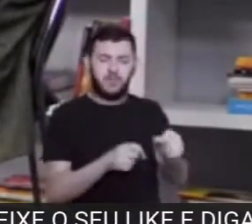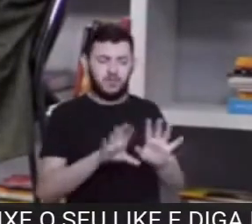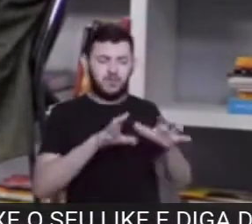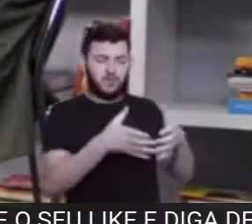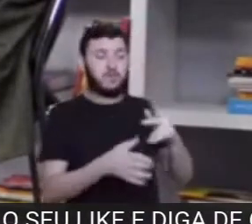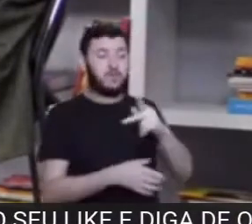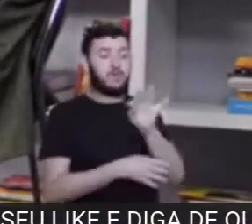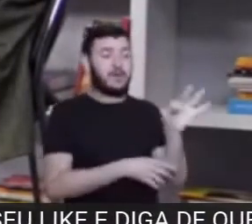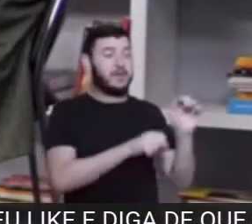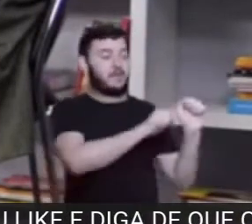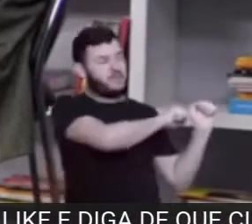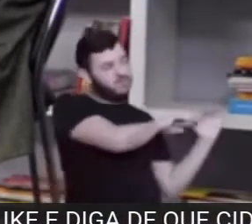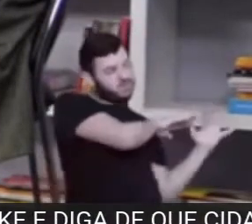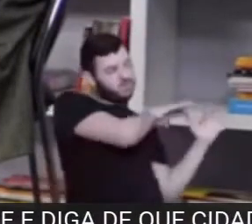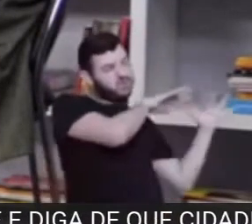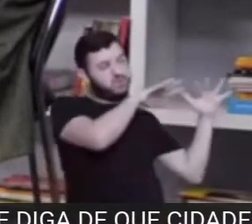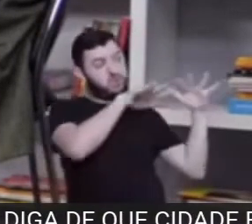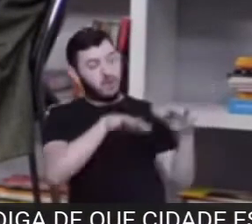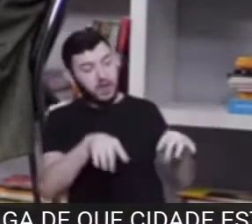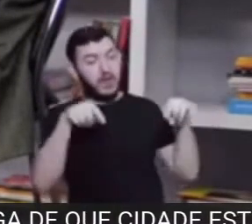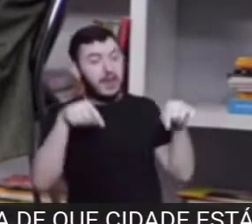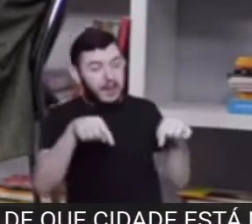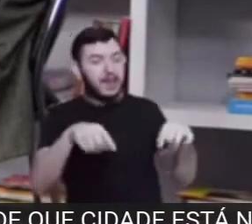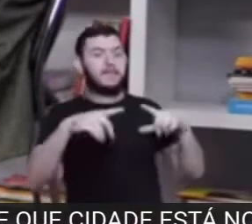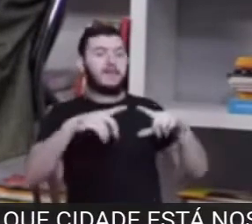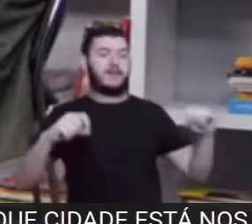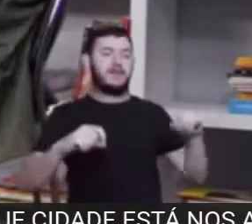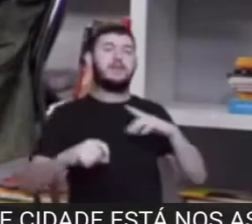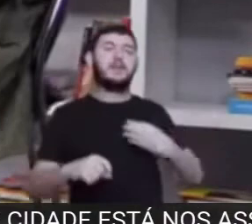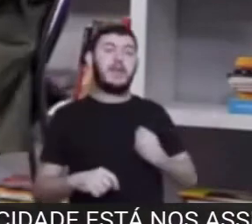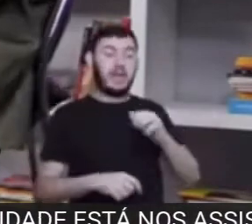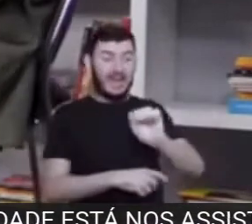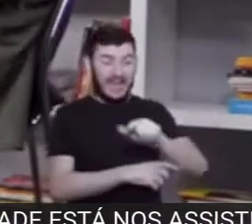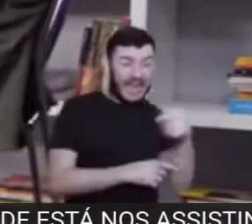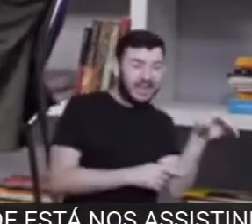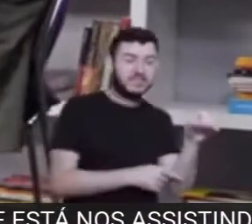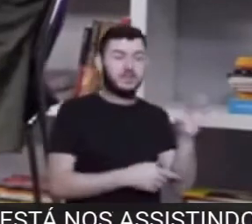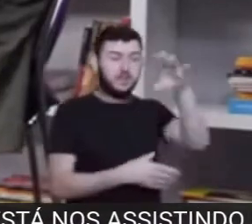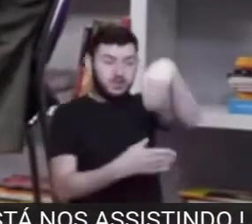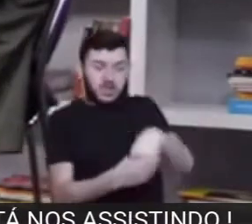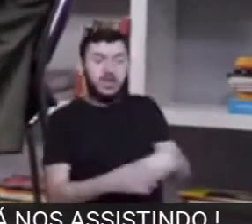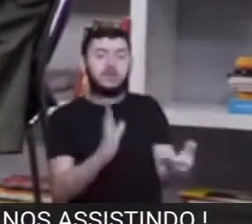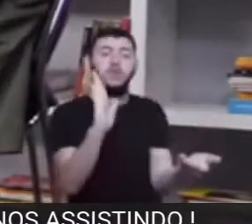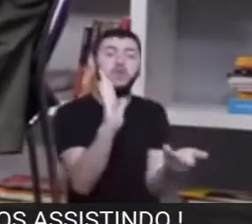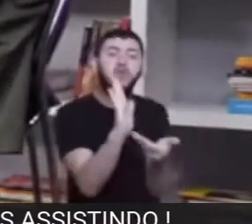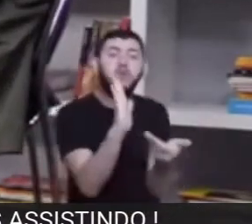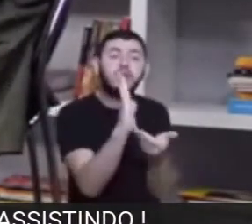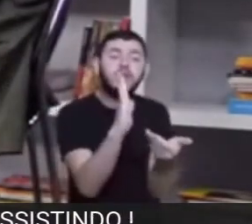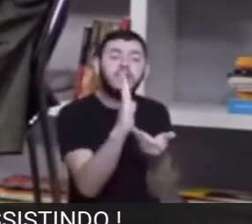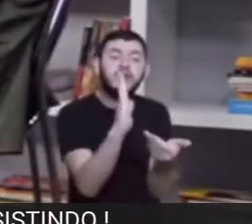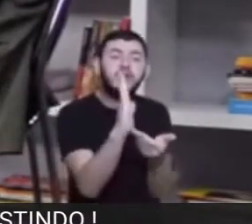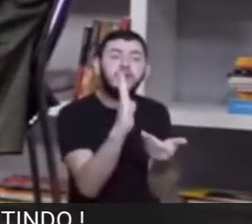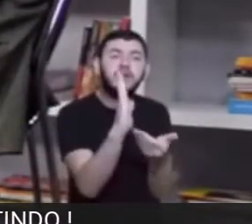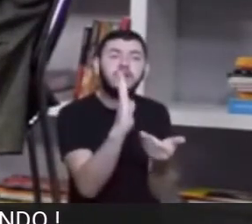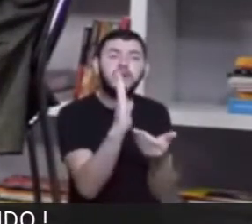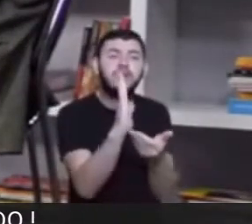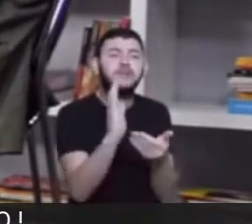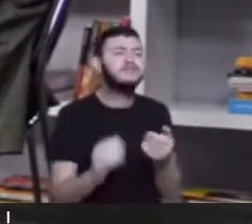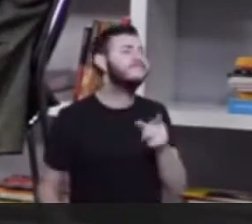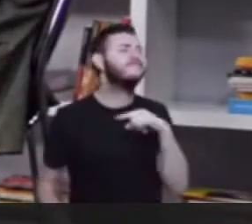e tenha uma ação presencial dentro da Câmara. Sabe? É preciso não permitir que aconteça o que está